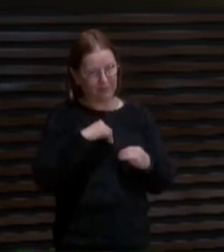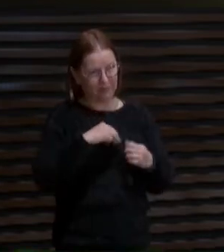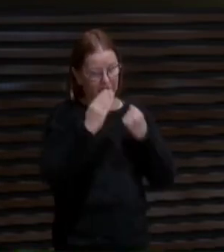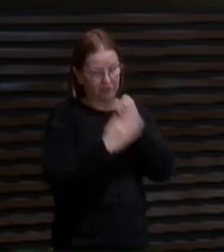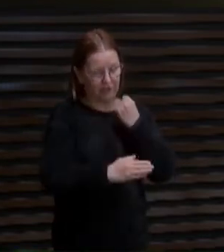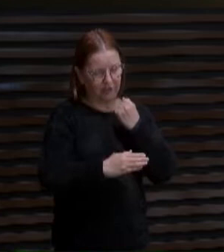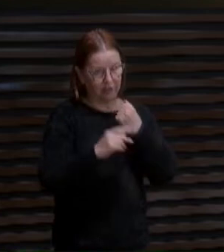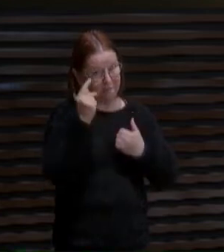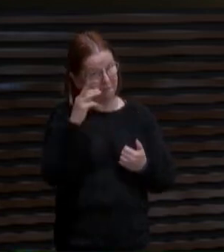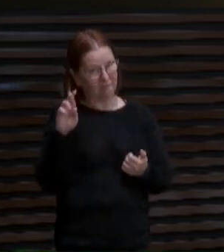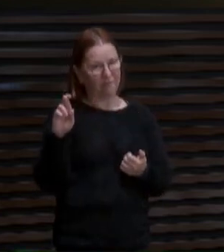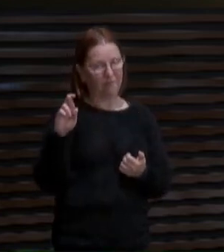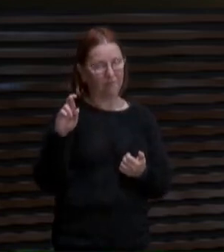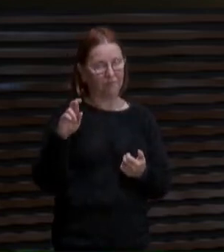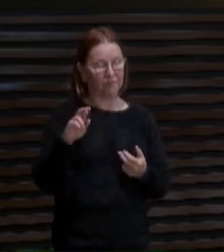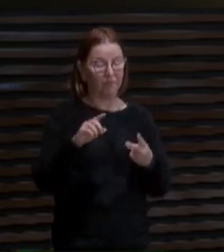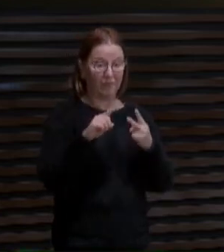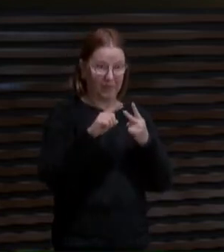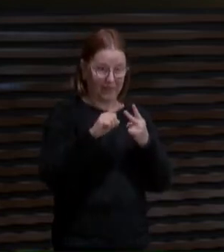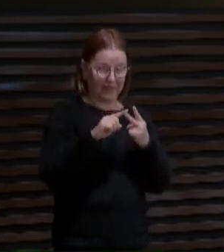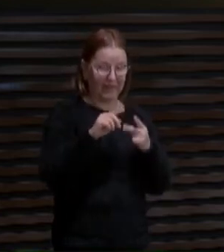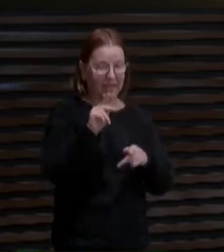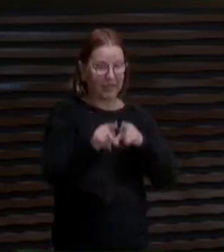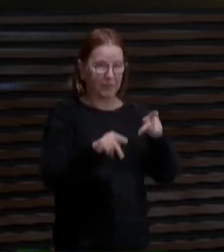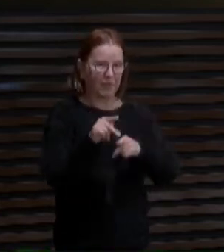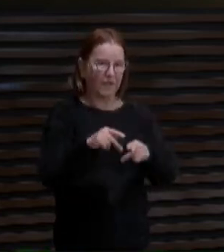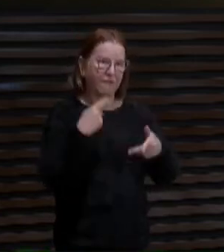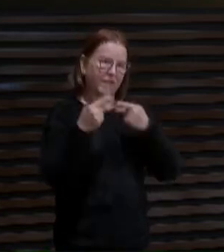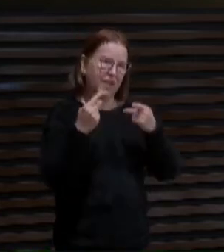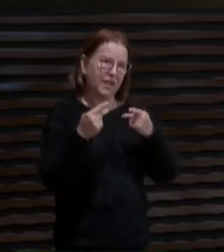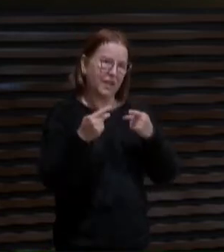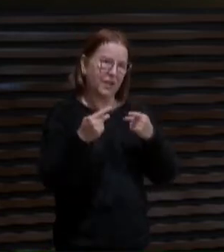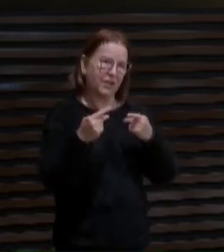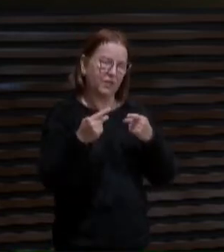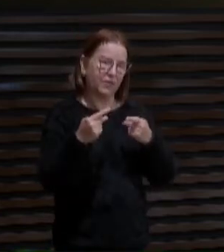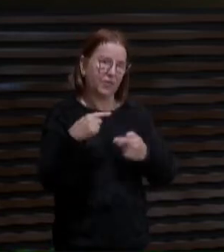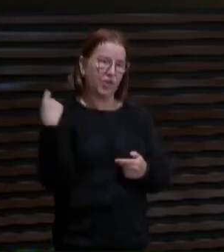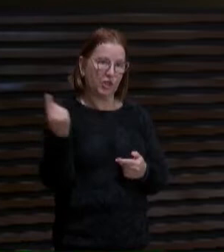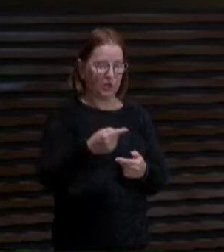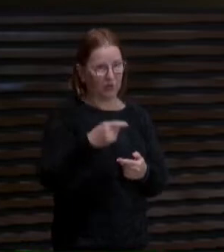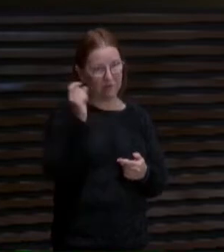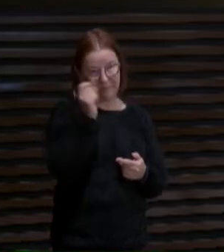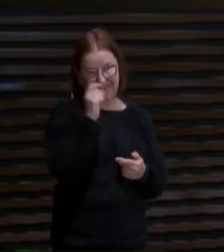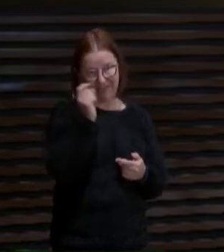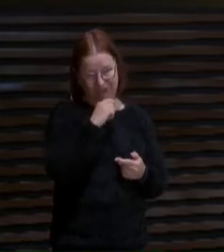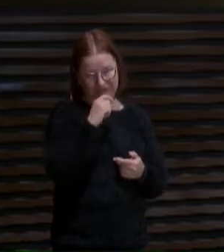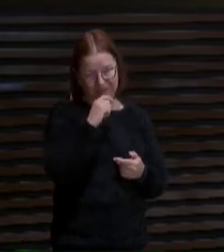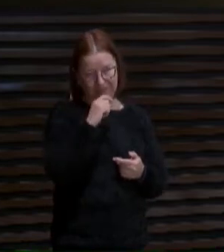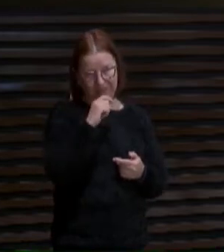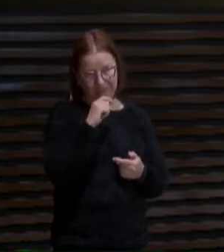no segundo caso as pessoas falam de nós aquilo que não é reto